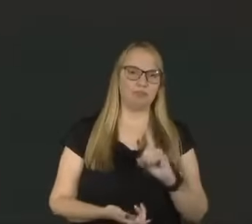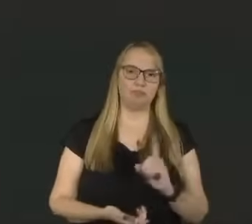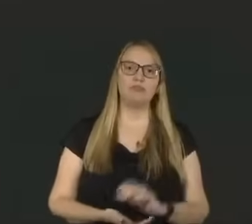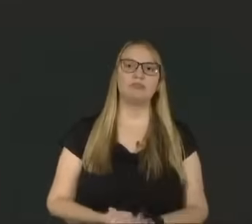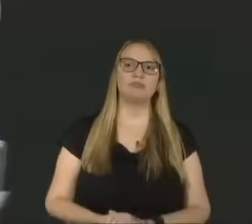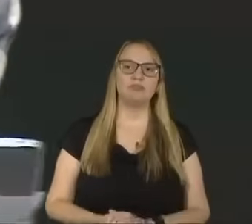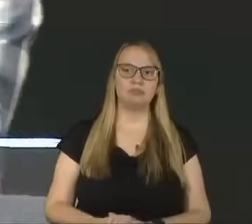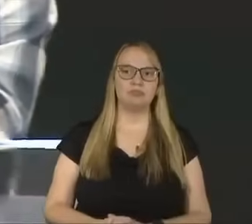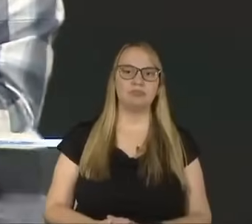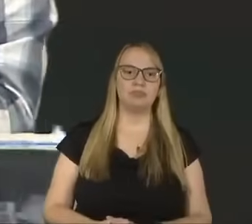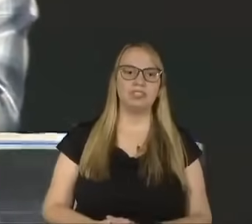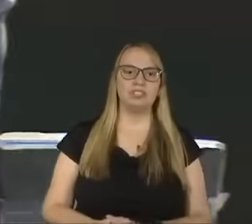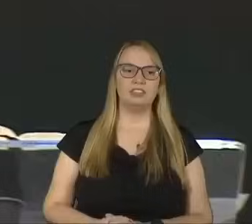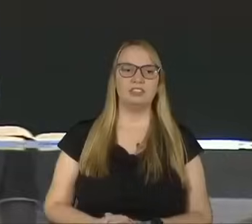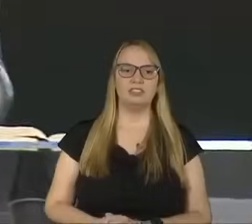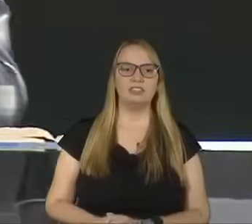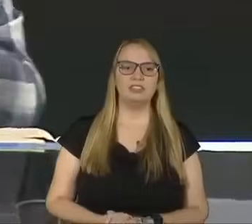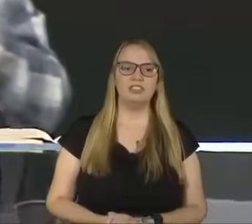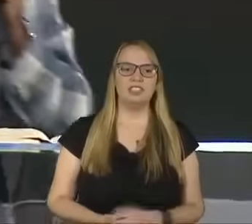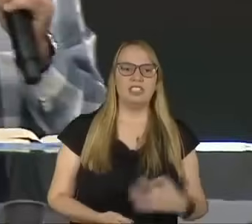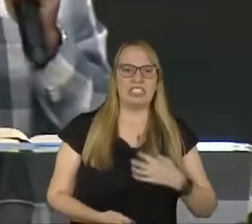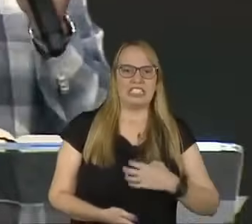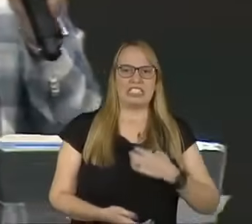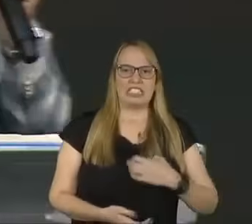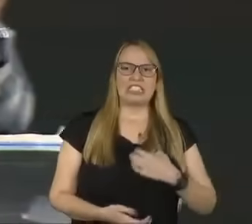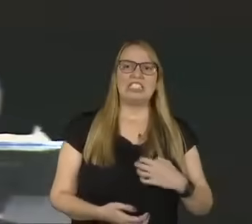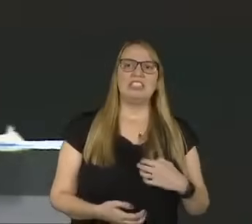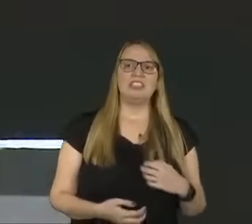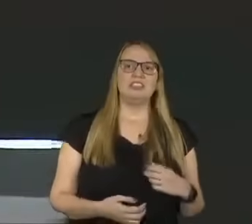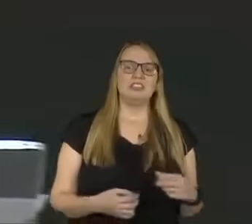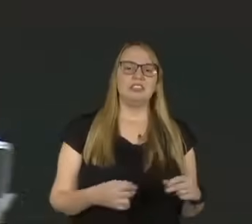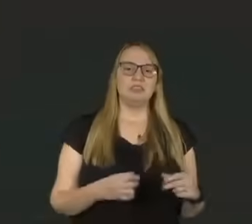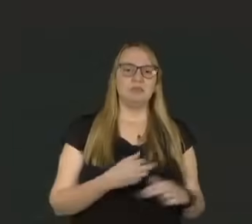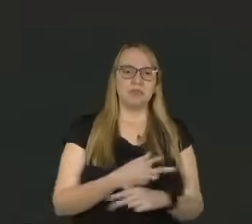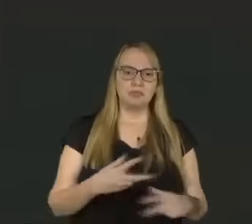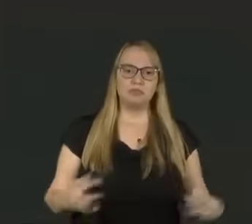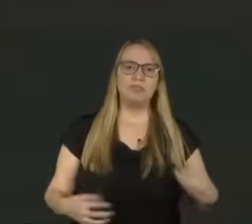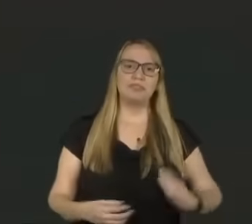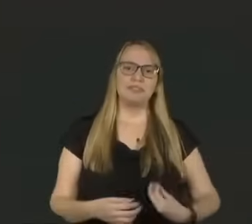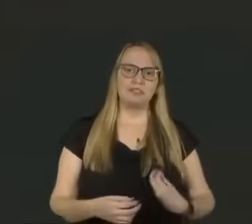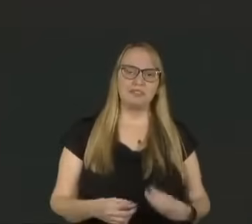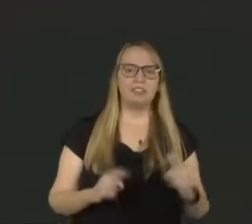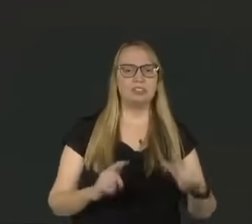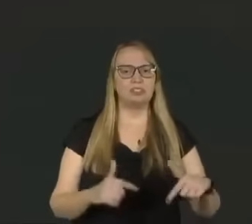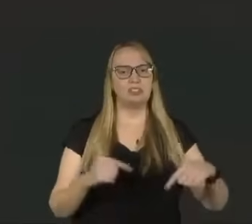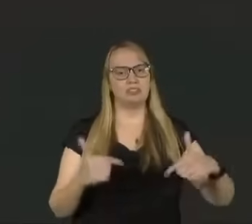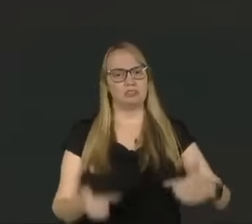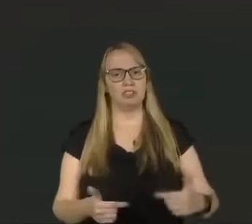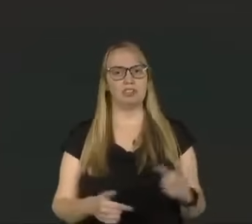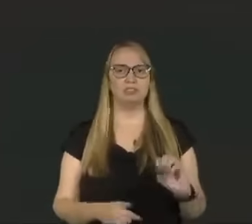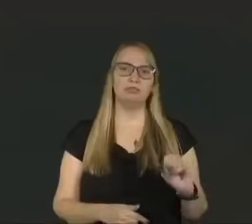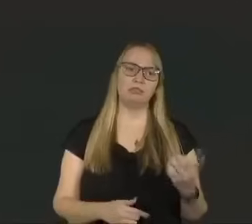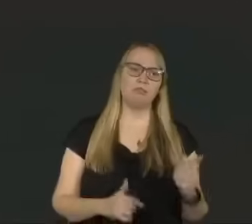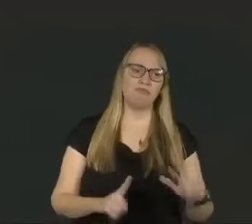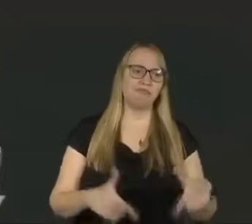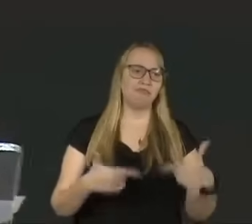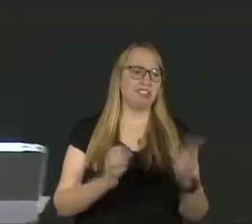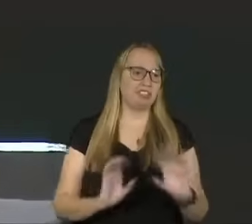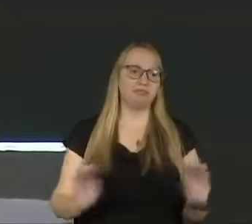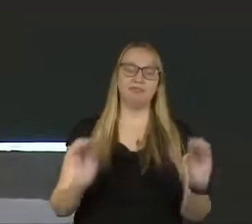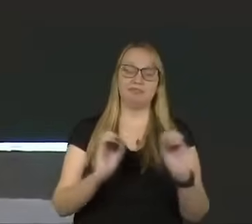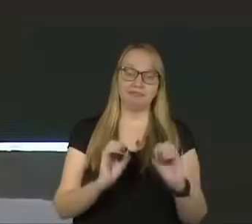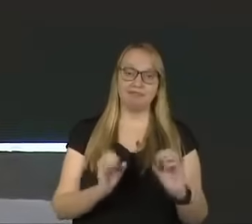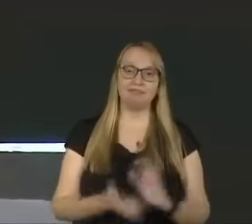ela é zangada por coisas da vida ou que ela cometeu ou que ela deixou de fazer